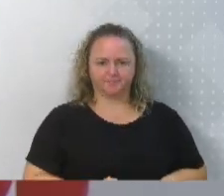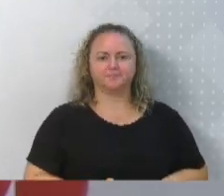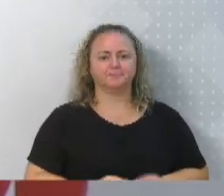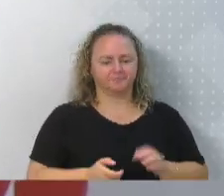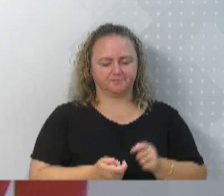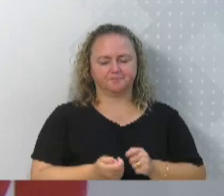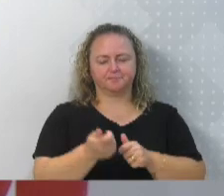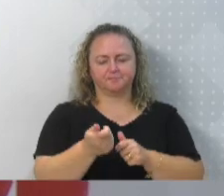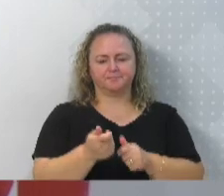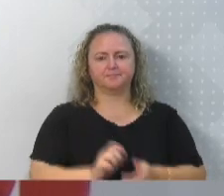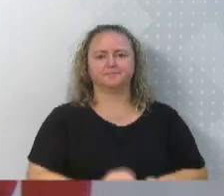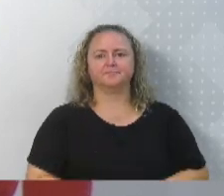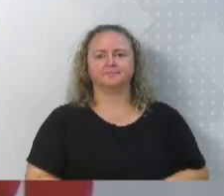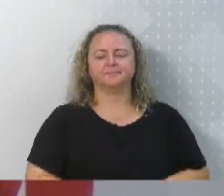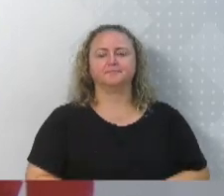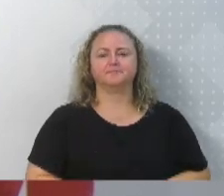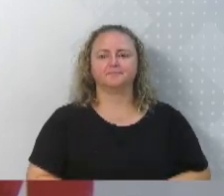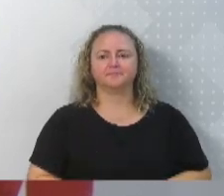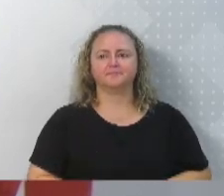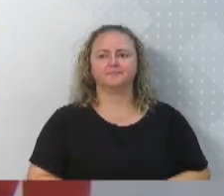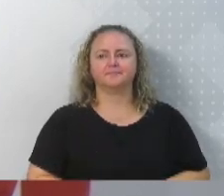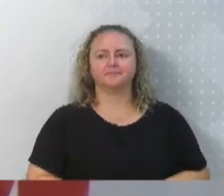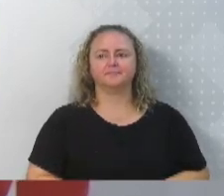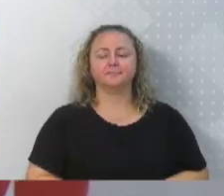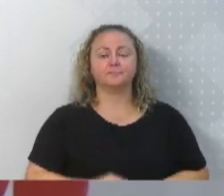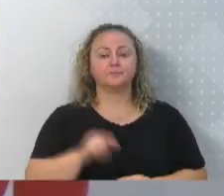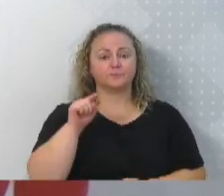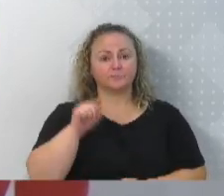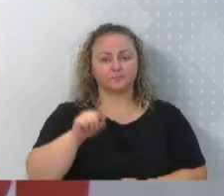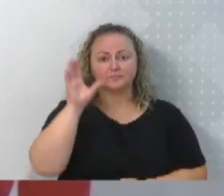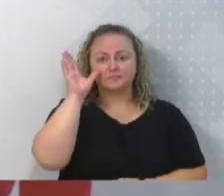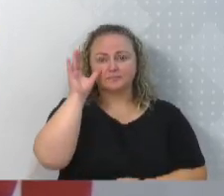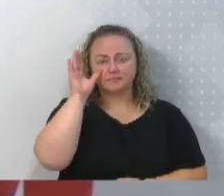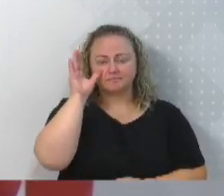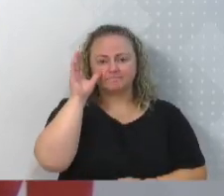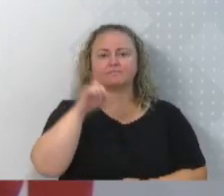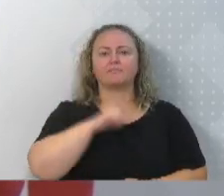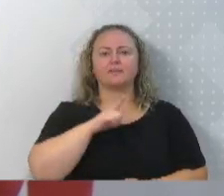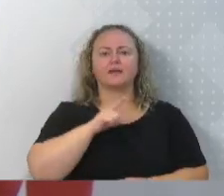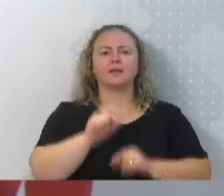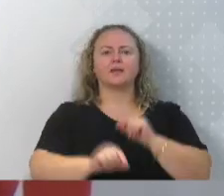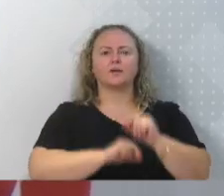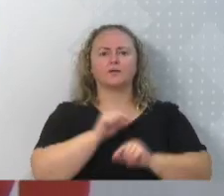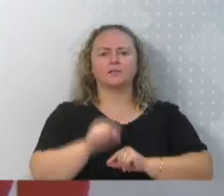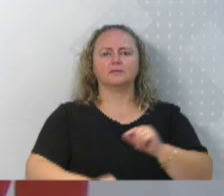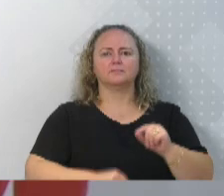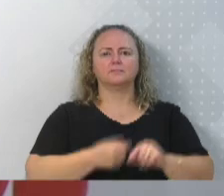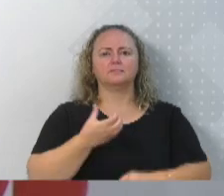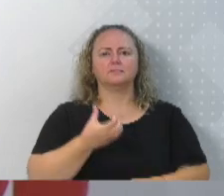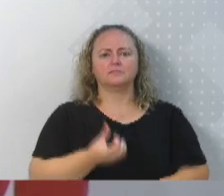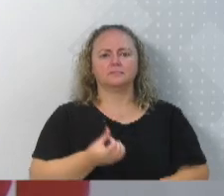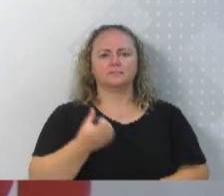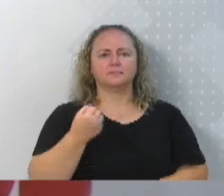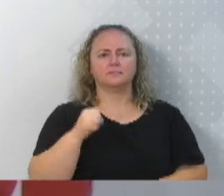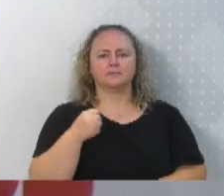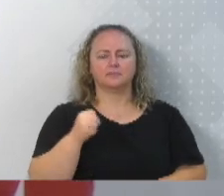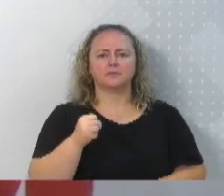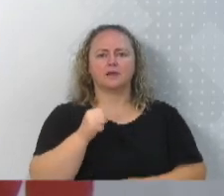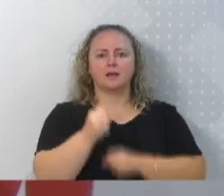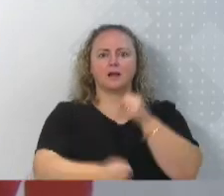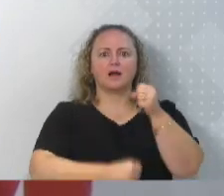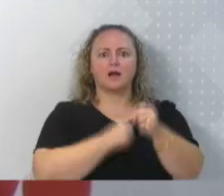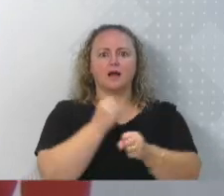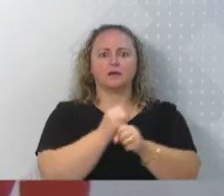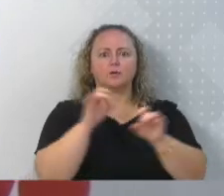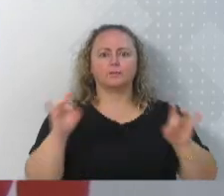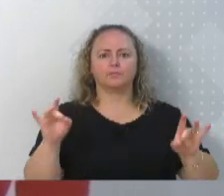grupos por vossa excelência por curiosidade ali representando o septuagésimo oitavo ano do término da Segunda